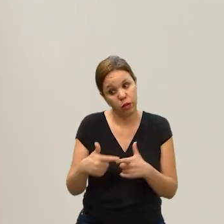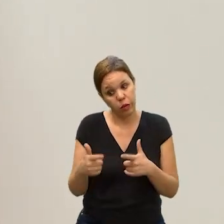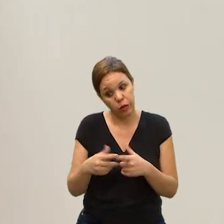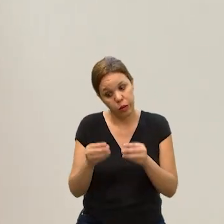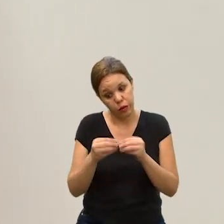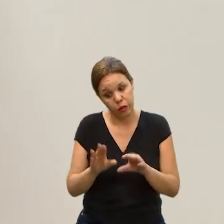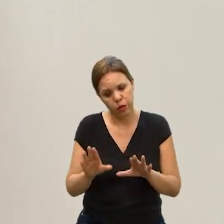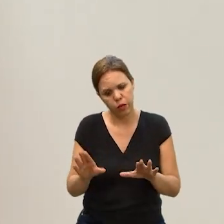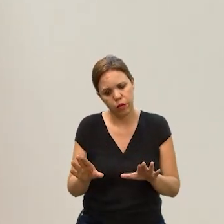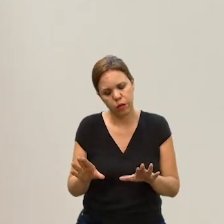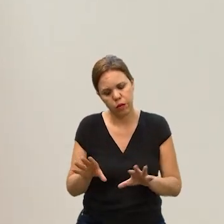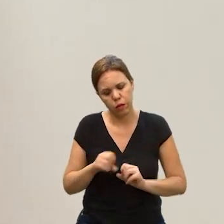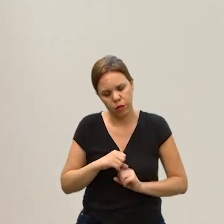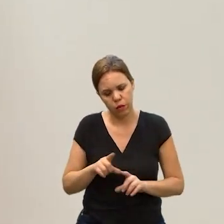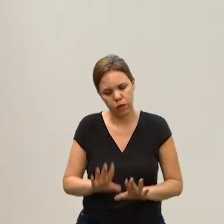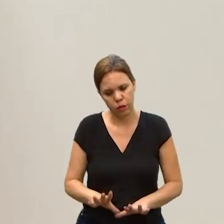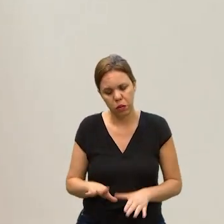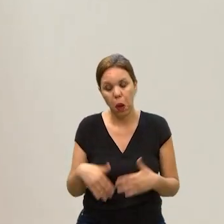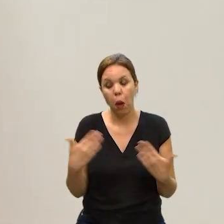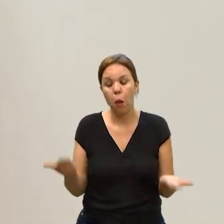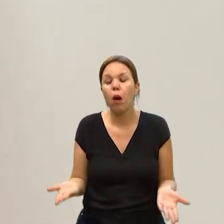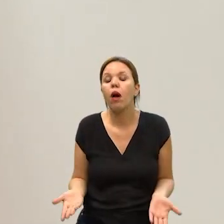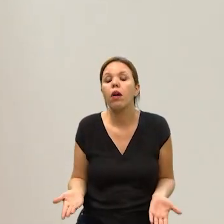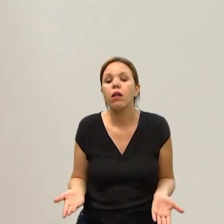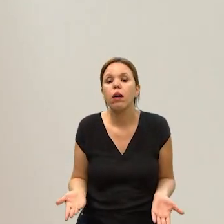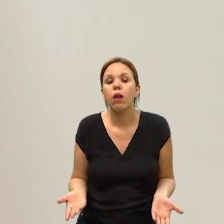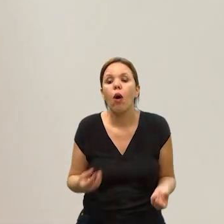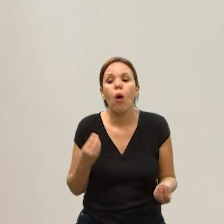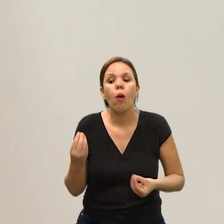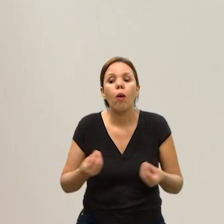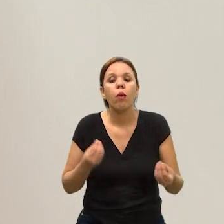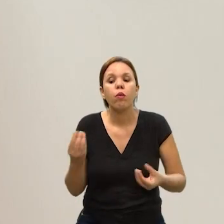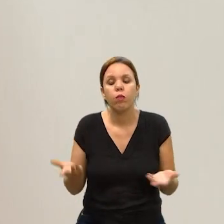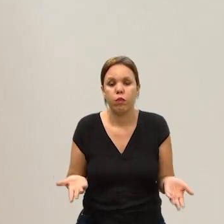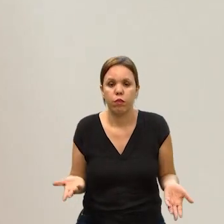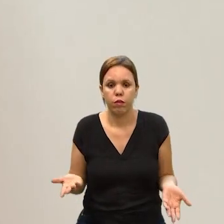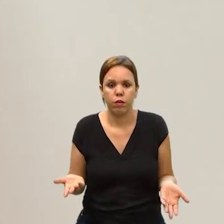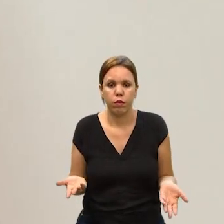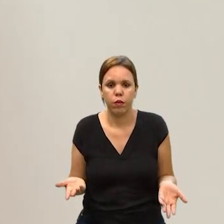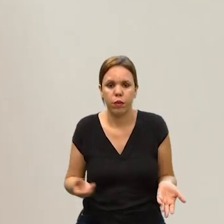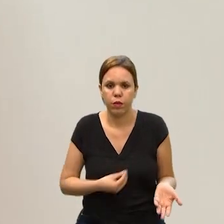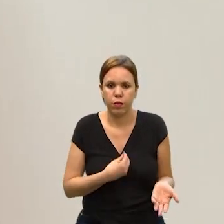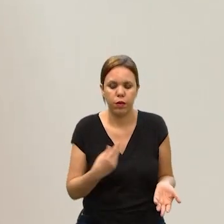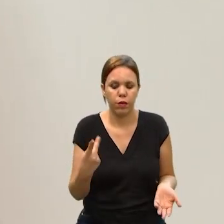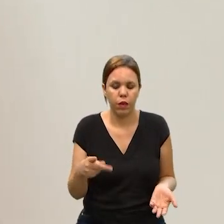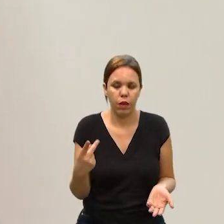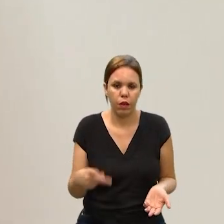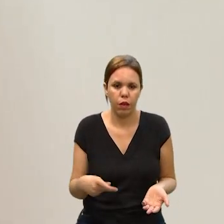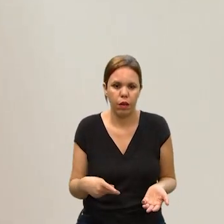e como seria a vida delas com essa situação de ter nascido muito prematura, né?